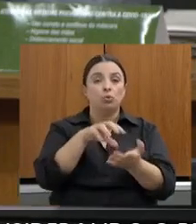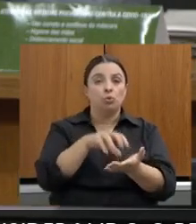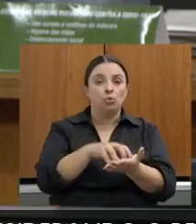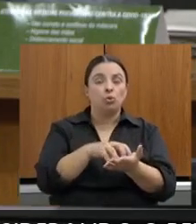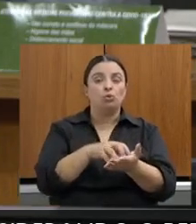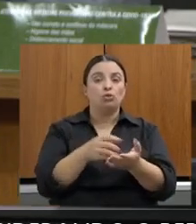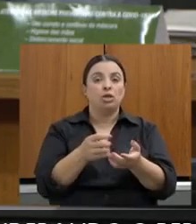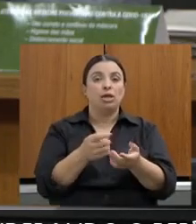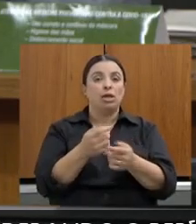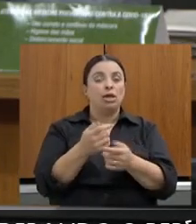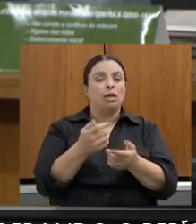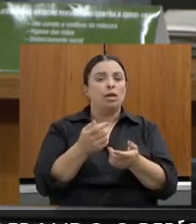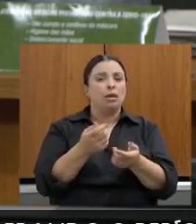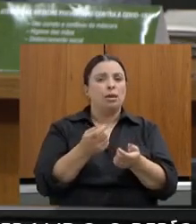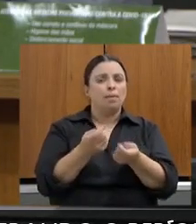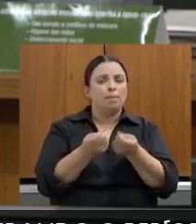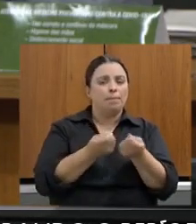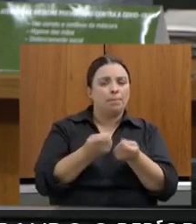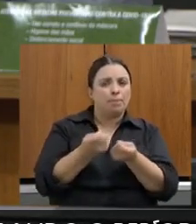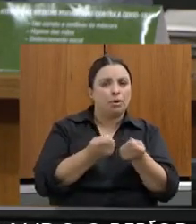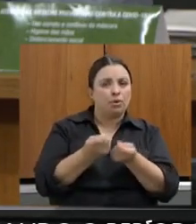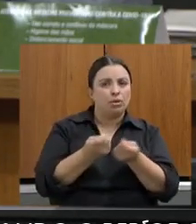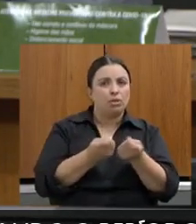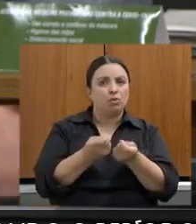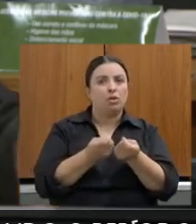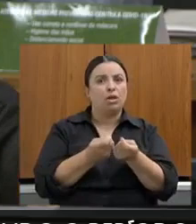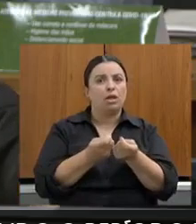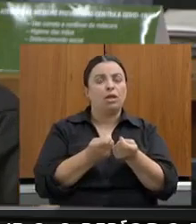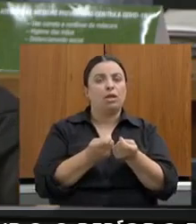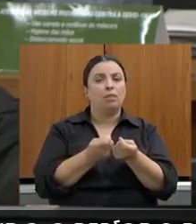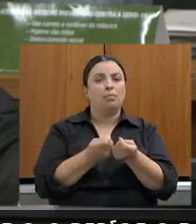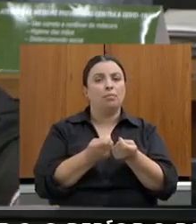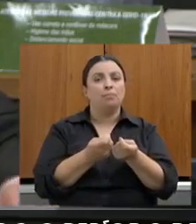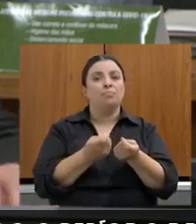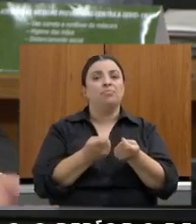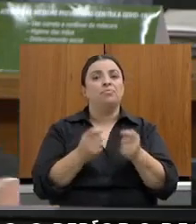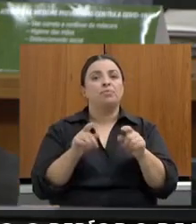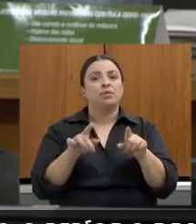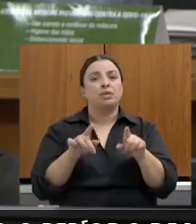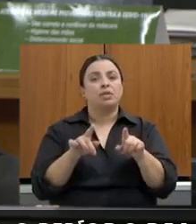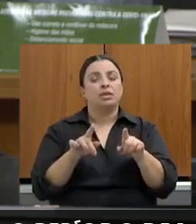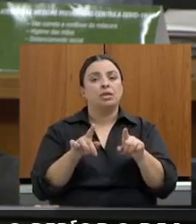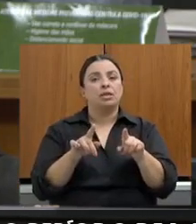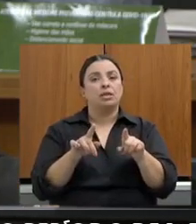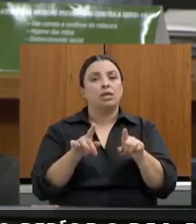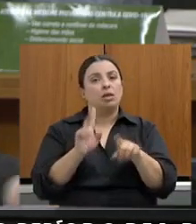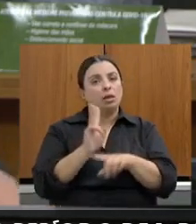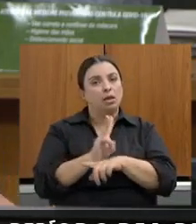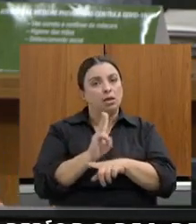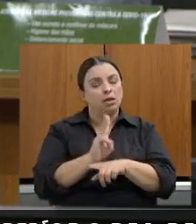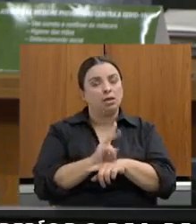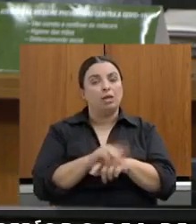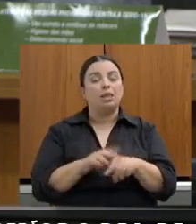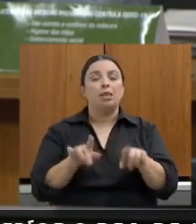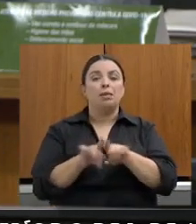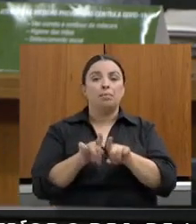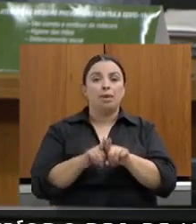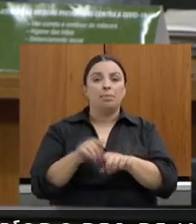atuante nós desenvolvemos também pela primeira vez não é um modelo